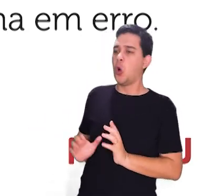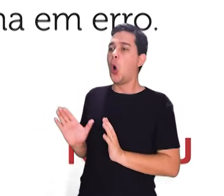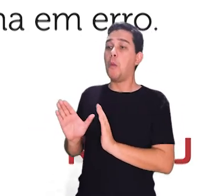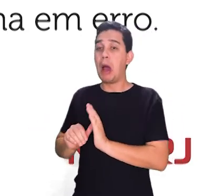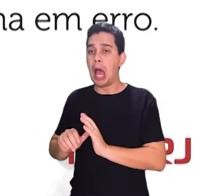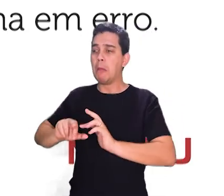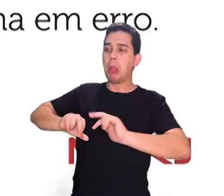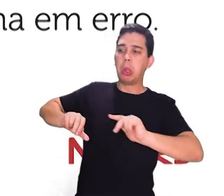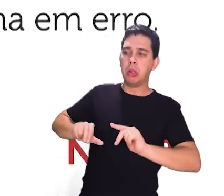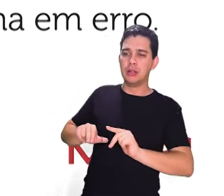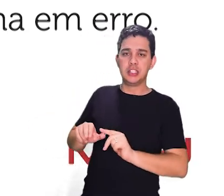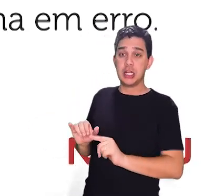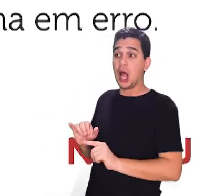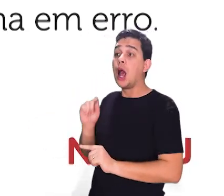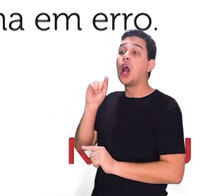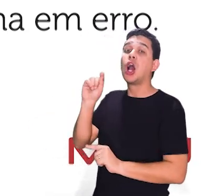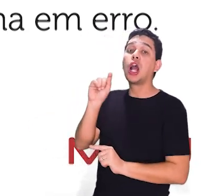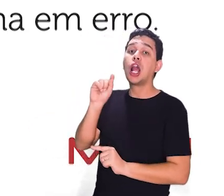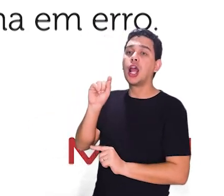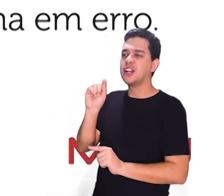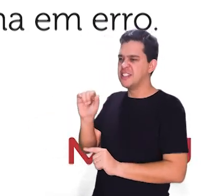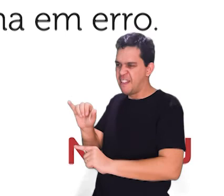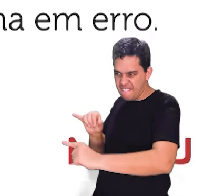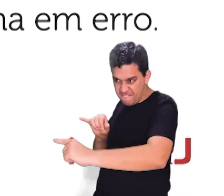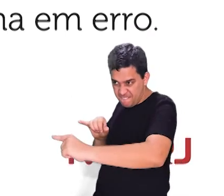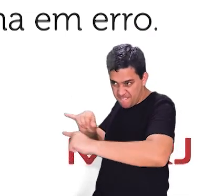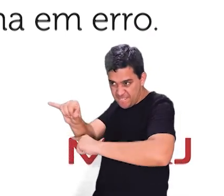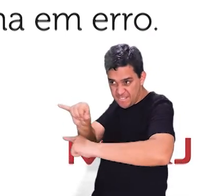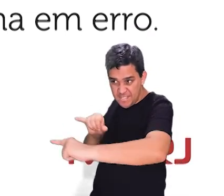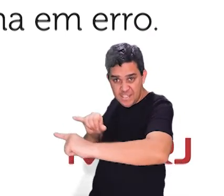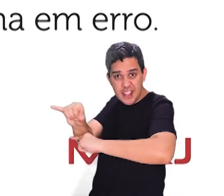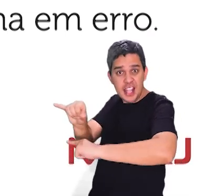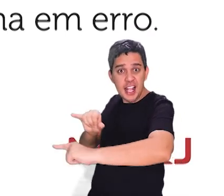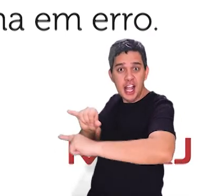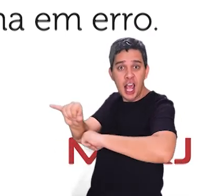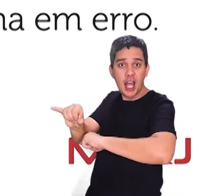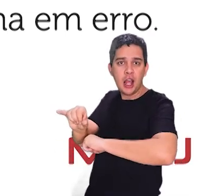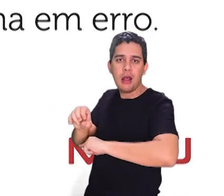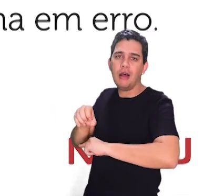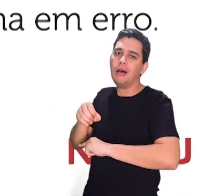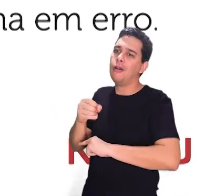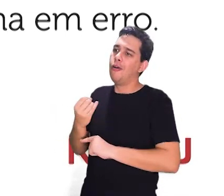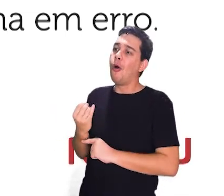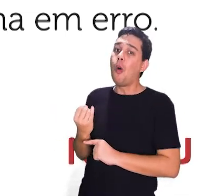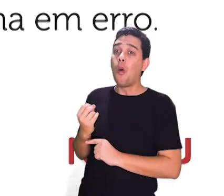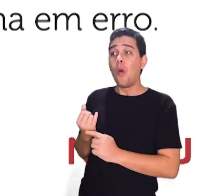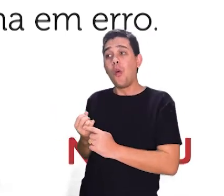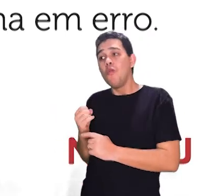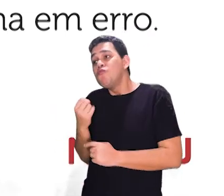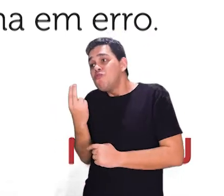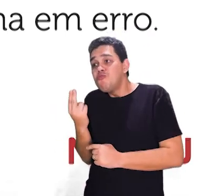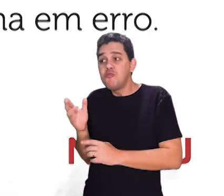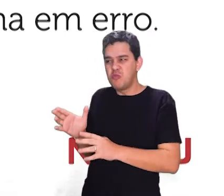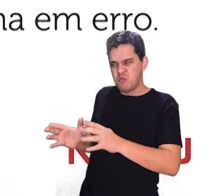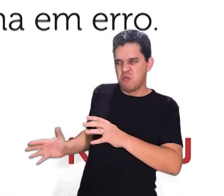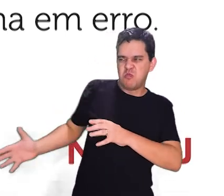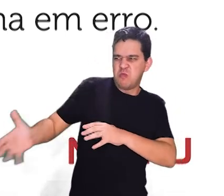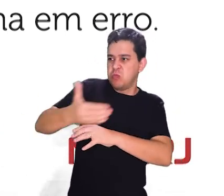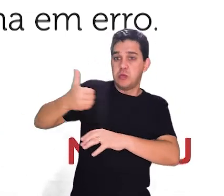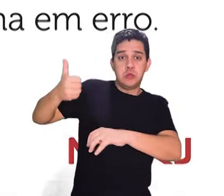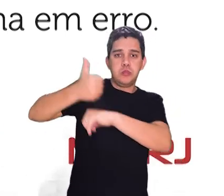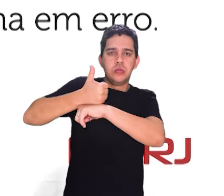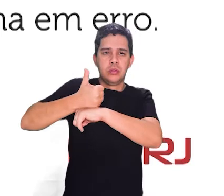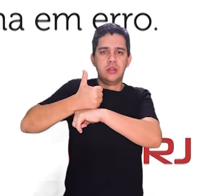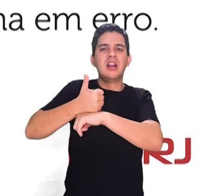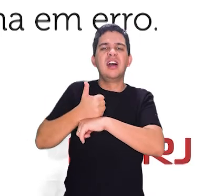vantagem ilícita em prejuízo alheio para si ou para terceiro, utiliza-se de algum meio fraudulento, por exemplo, se passando por outra